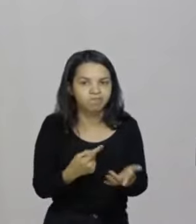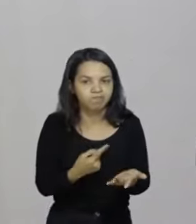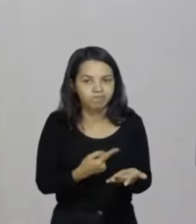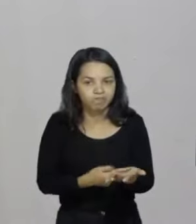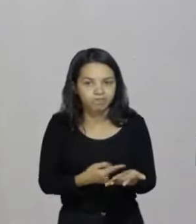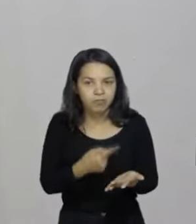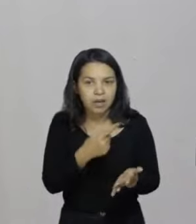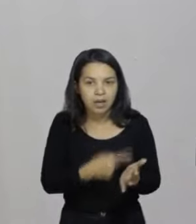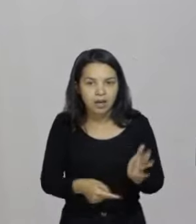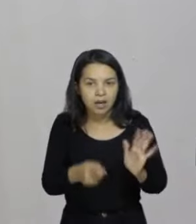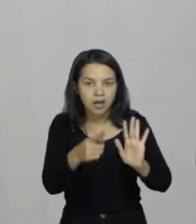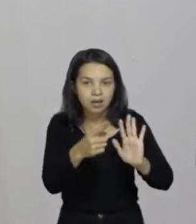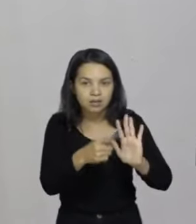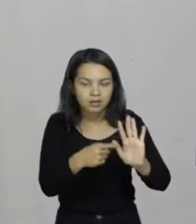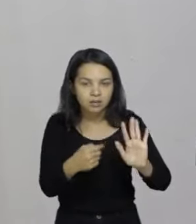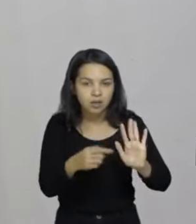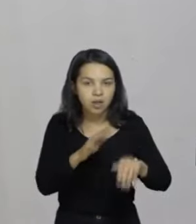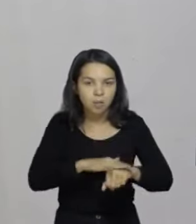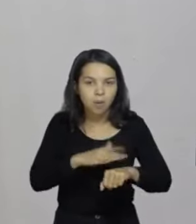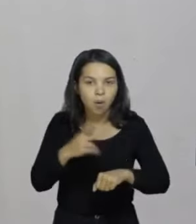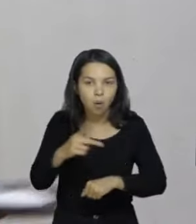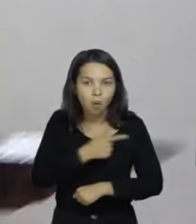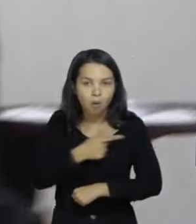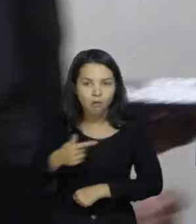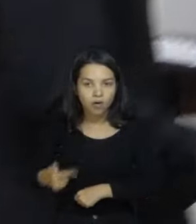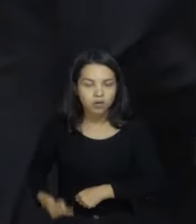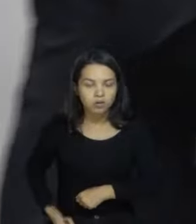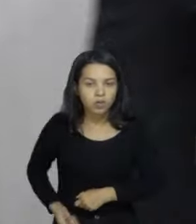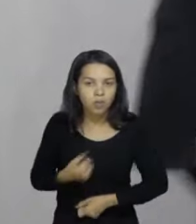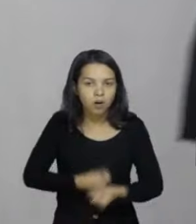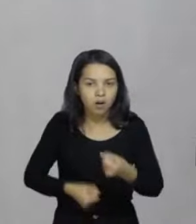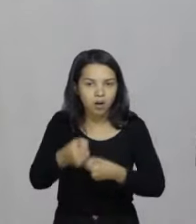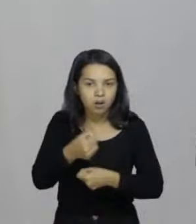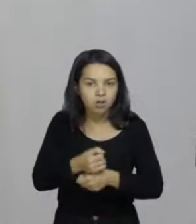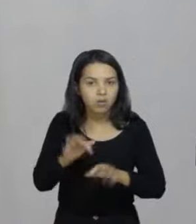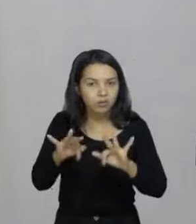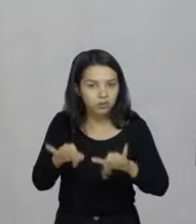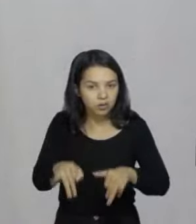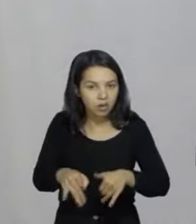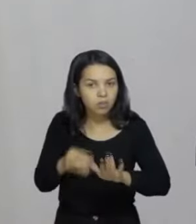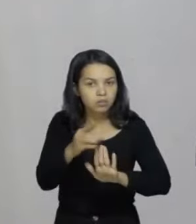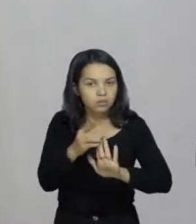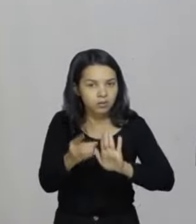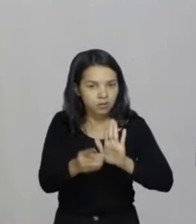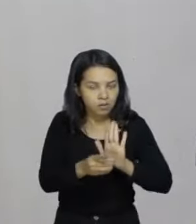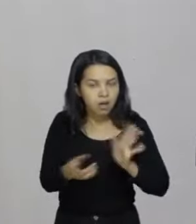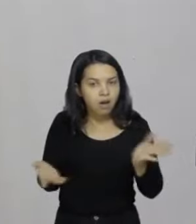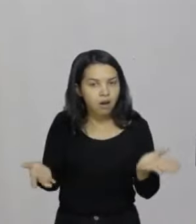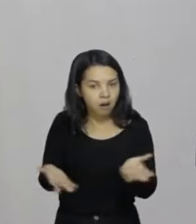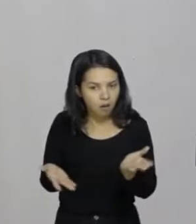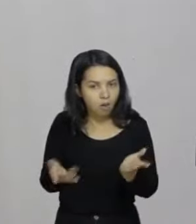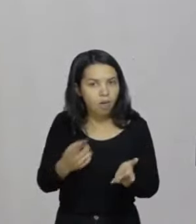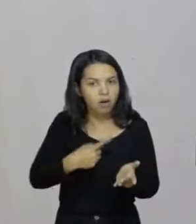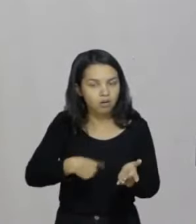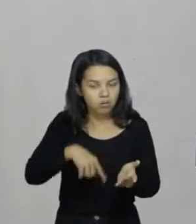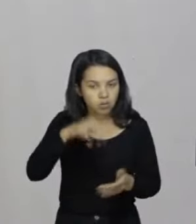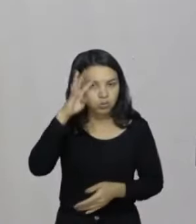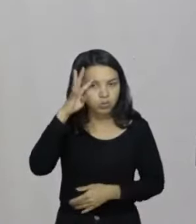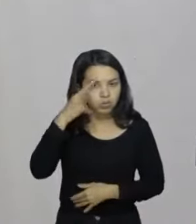ao final do ano num Decreto que agora precisa se achar uma solução jurídica